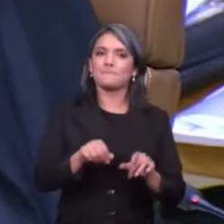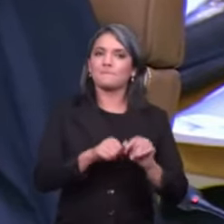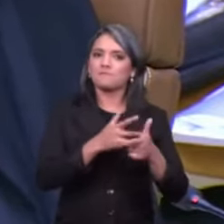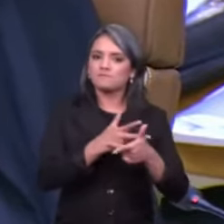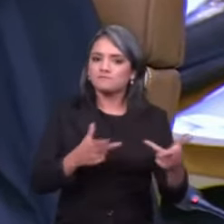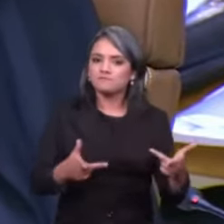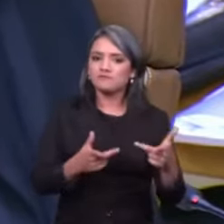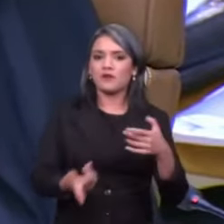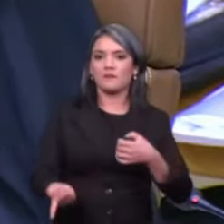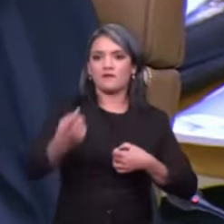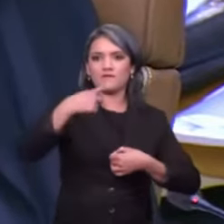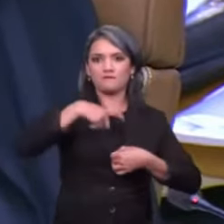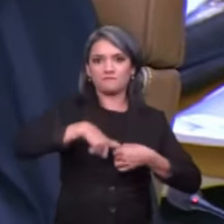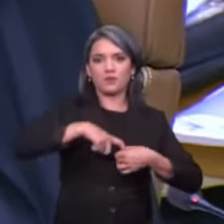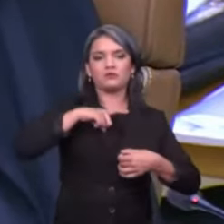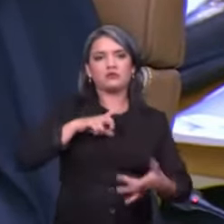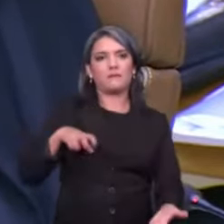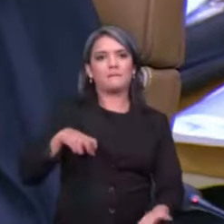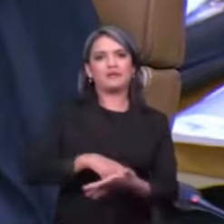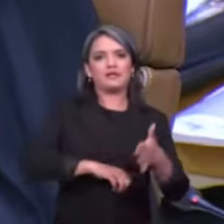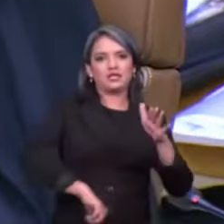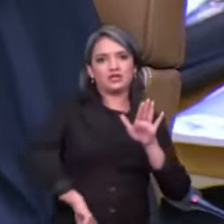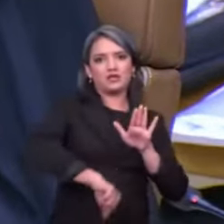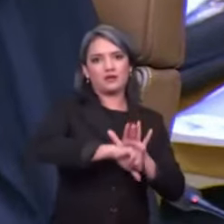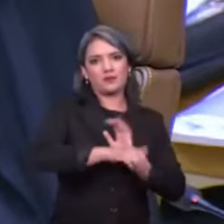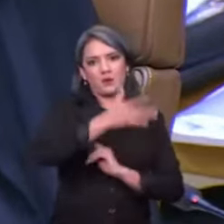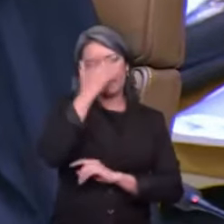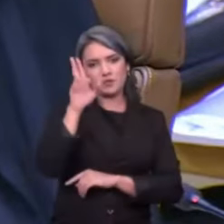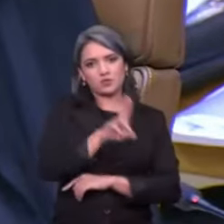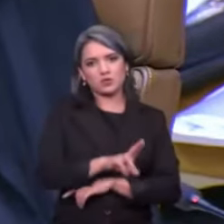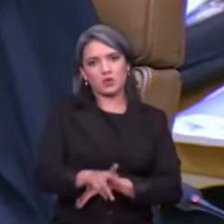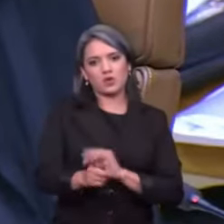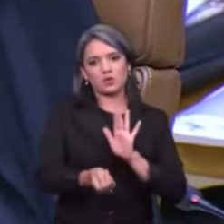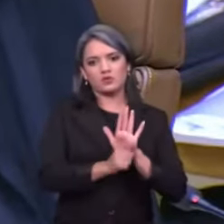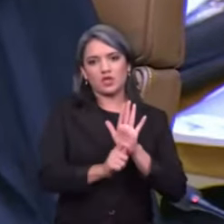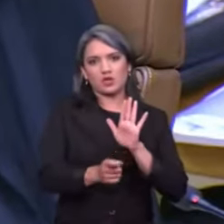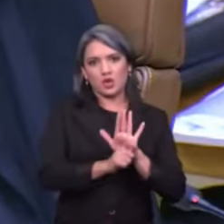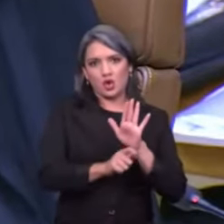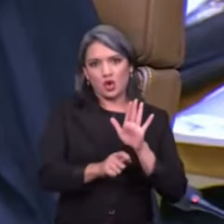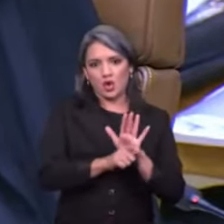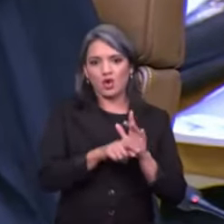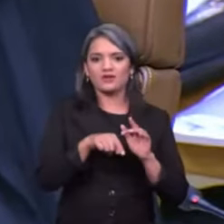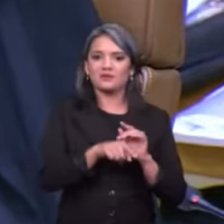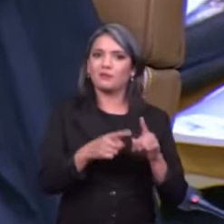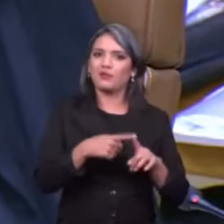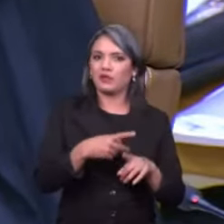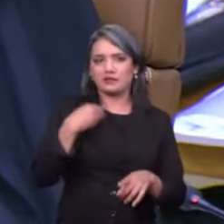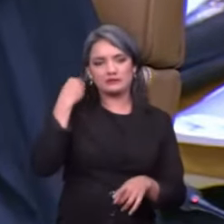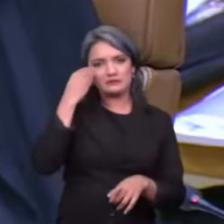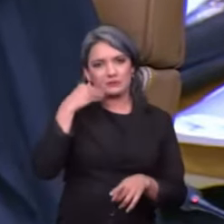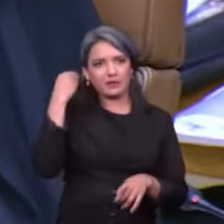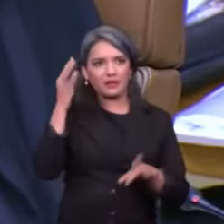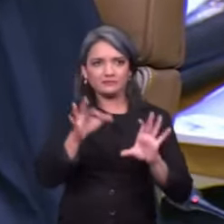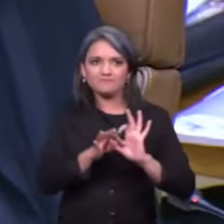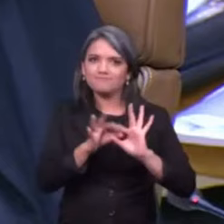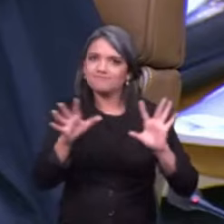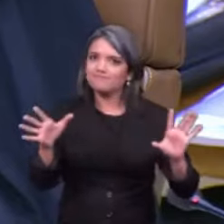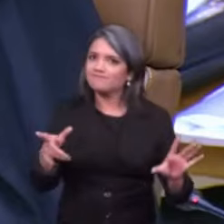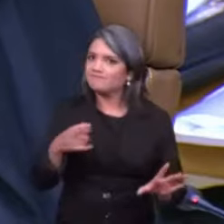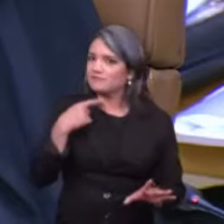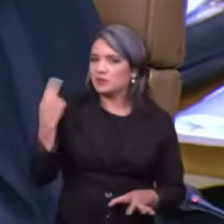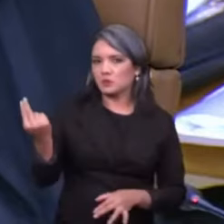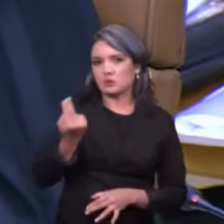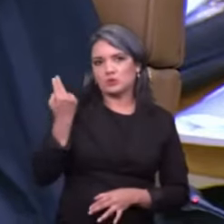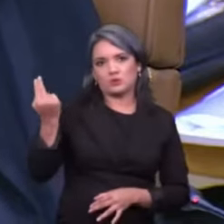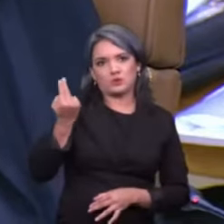reintroduzir penalidades criminais para a posse de drogas pesadas, encerrando, na verdade, uma experiência inovadora de descriminalização de 3 anos do